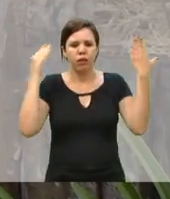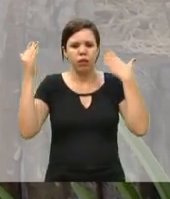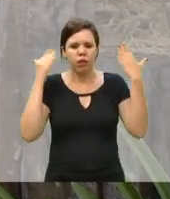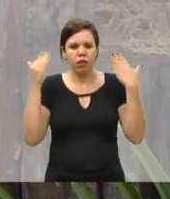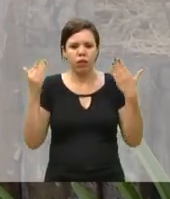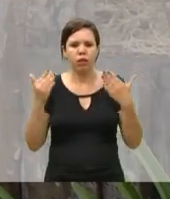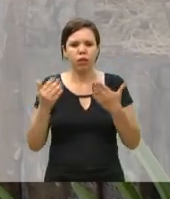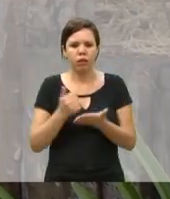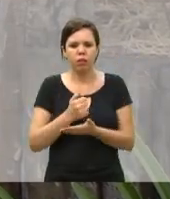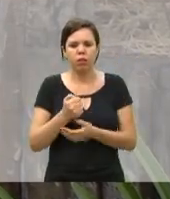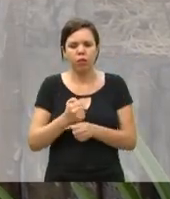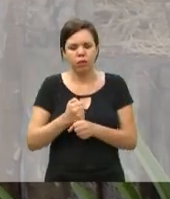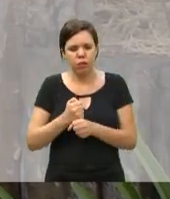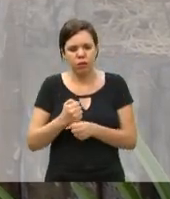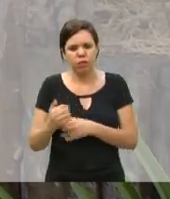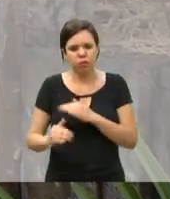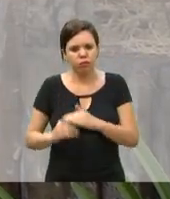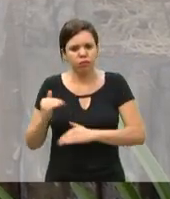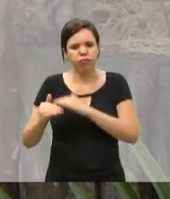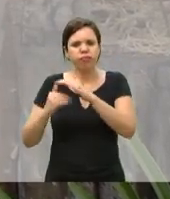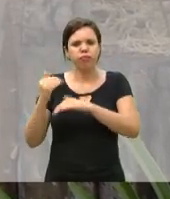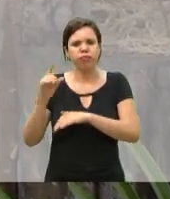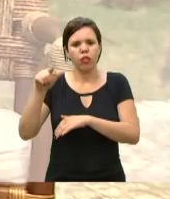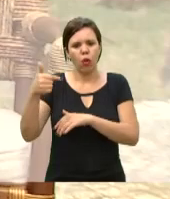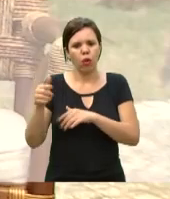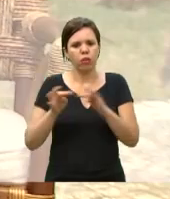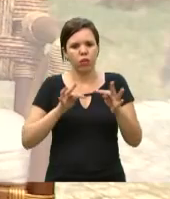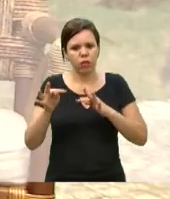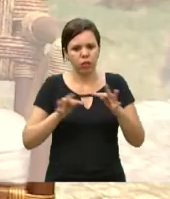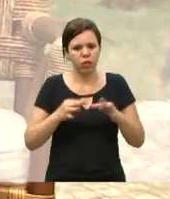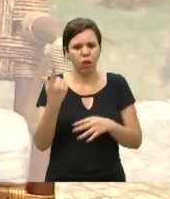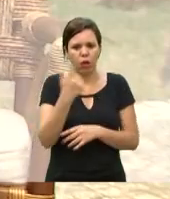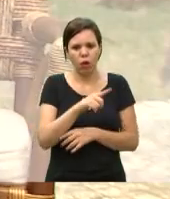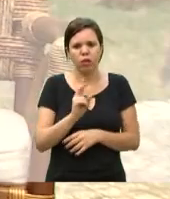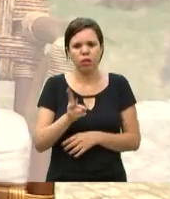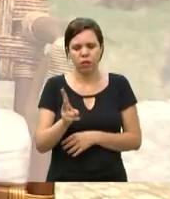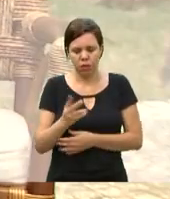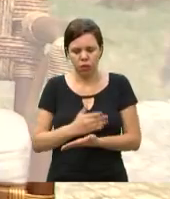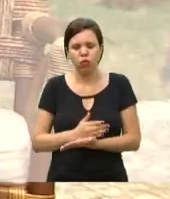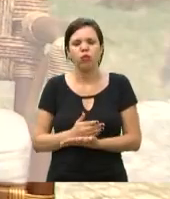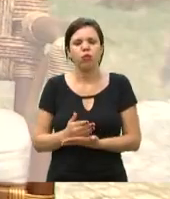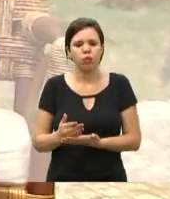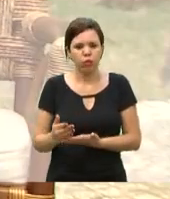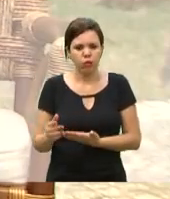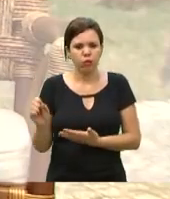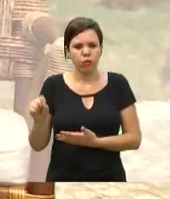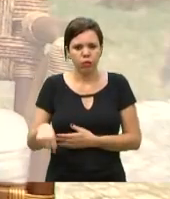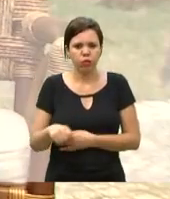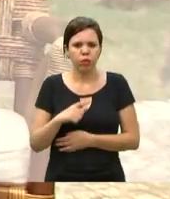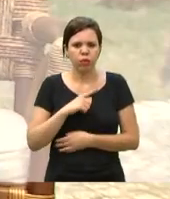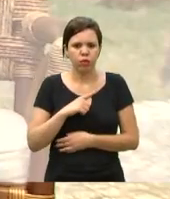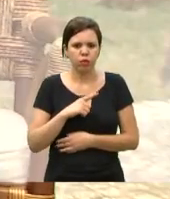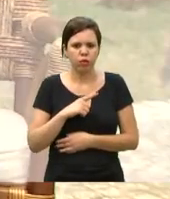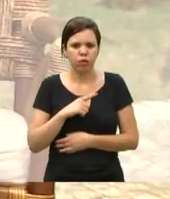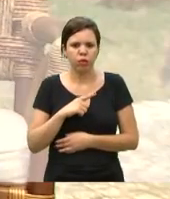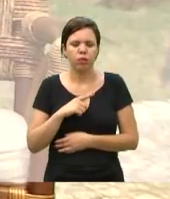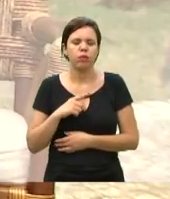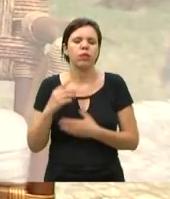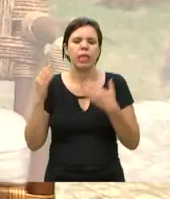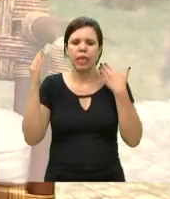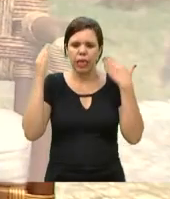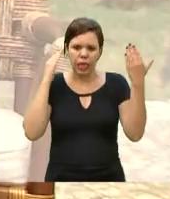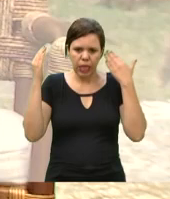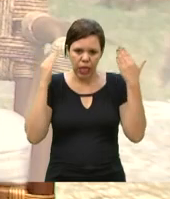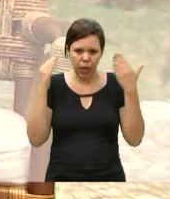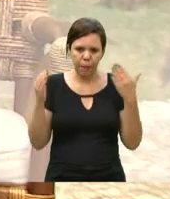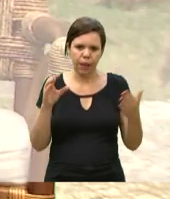nos primeiros anos e foram evoluindo para outros tratamentos? Não, desde o começo, a terapia